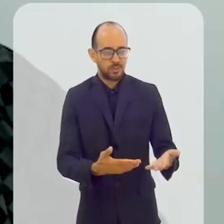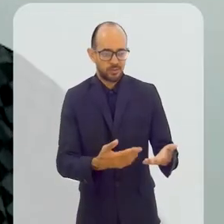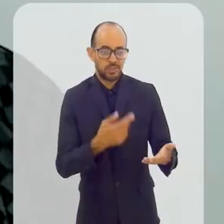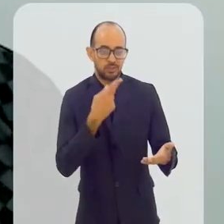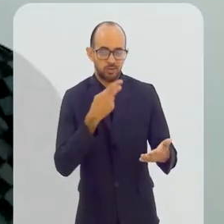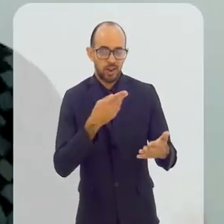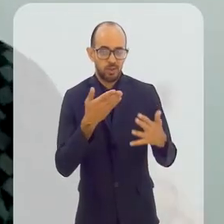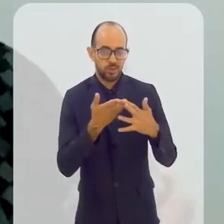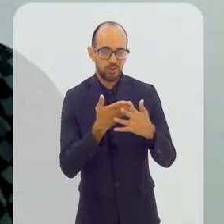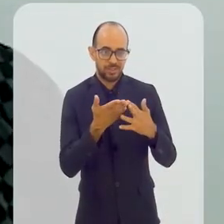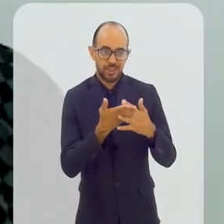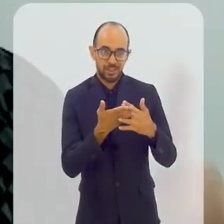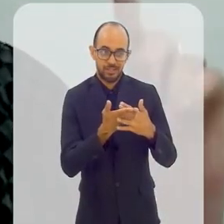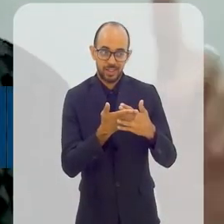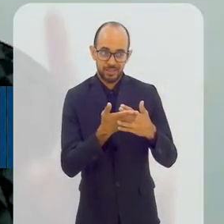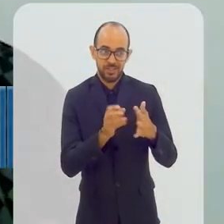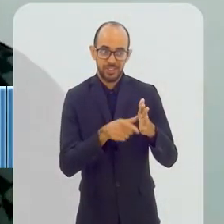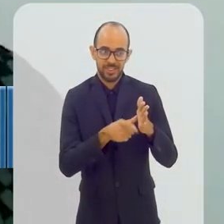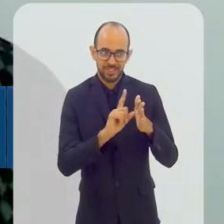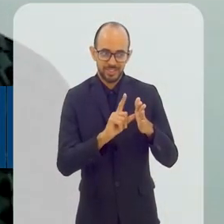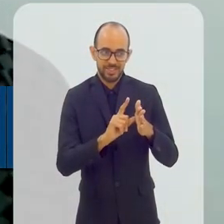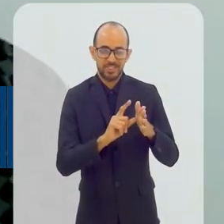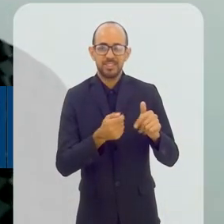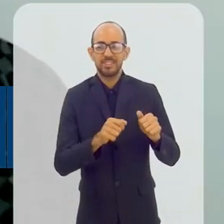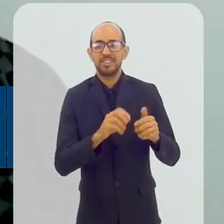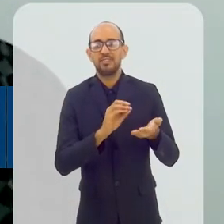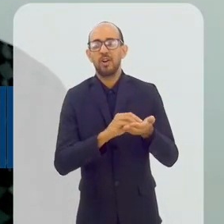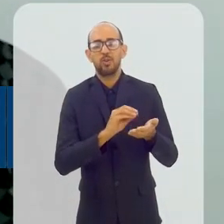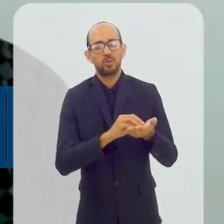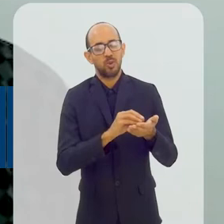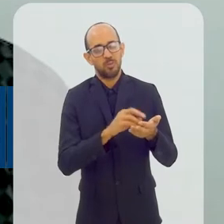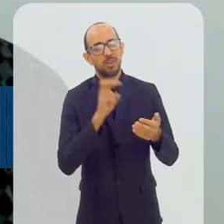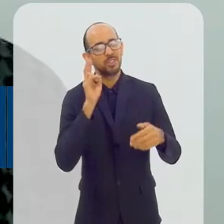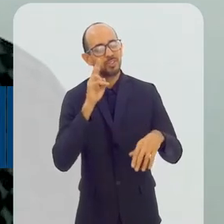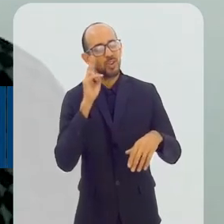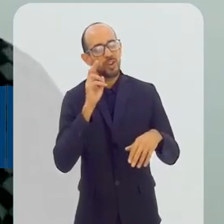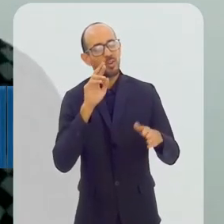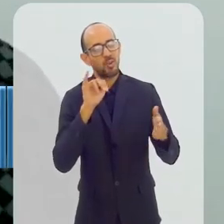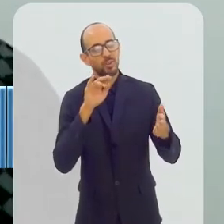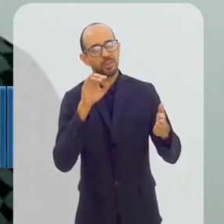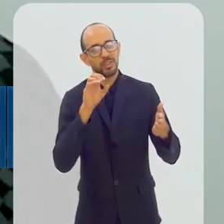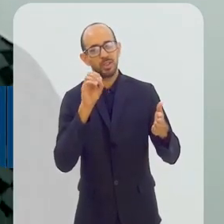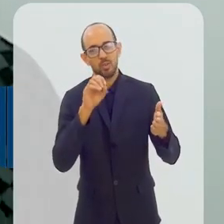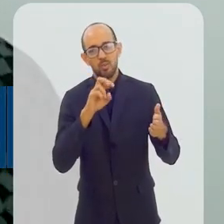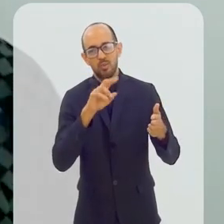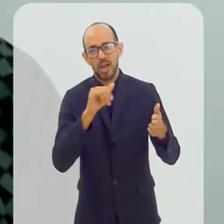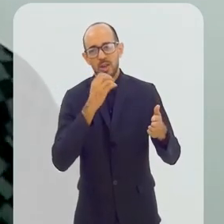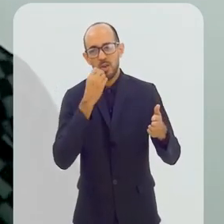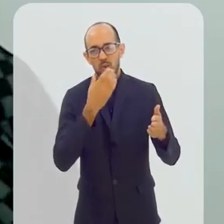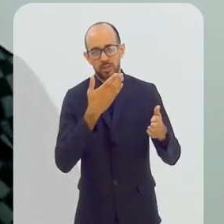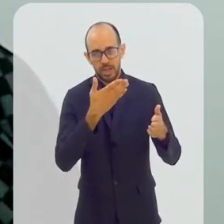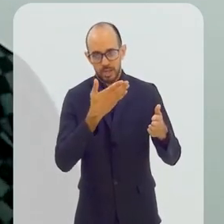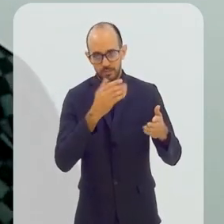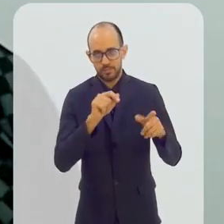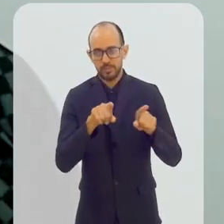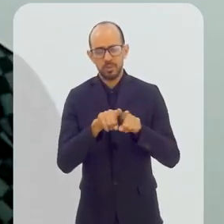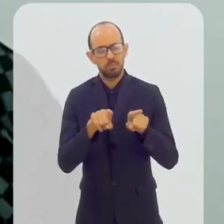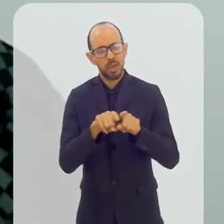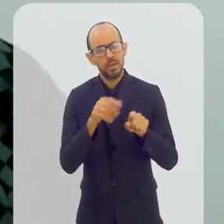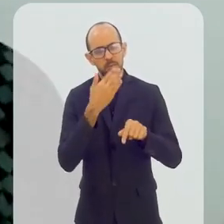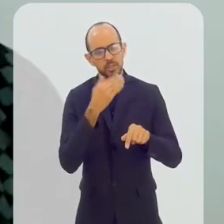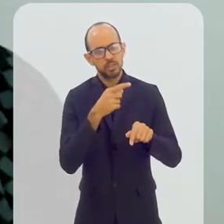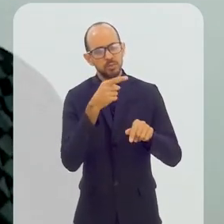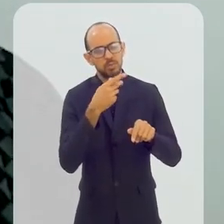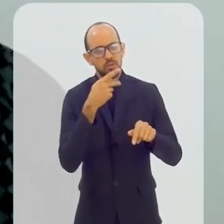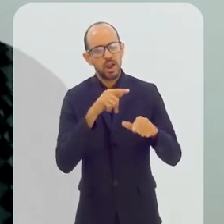A gente se despediu do bloco anterior devendo uma história que o Rodrigo vai contar para a gente. E eu queria também, Rodrigo, que você falasse